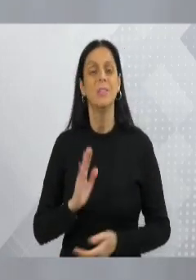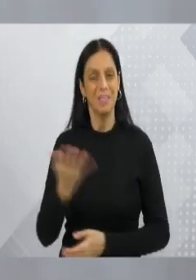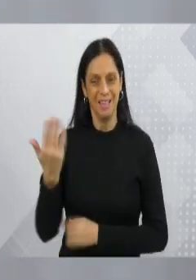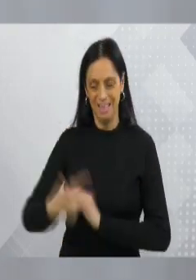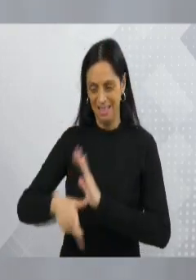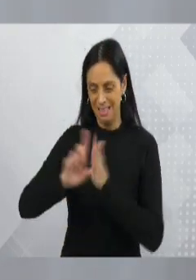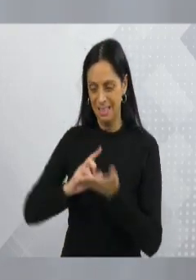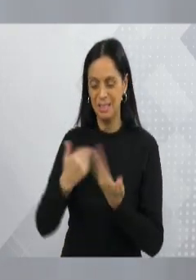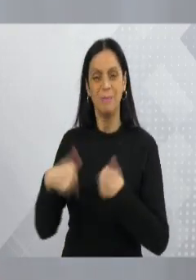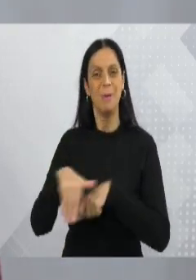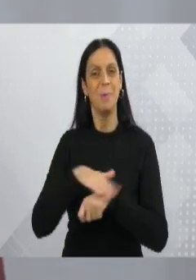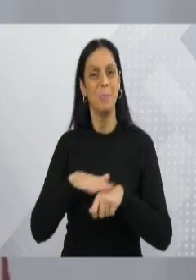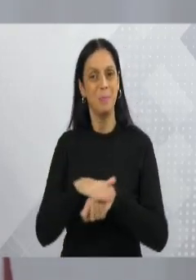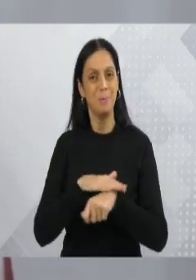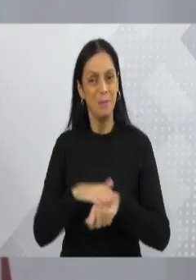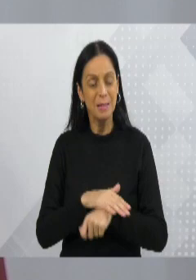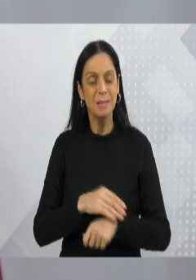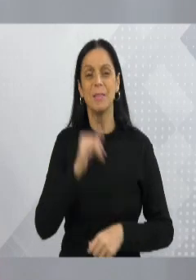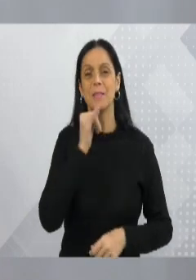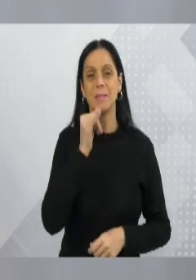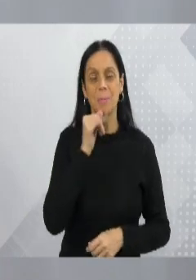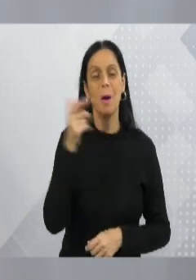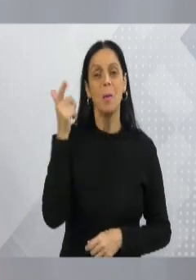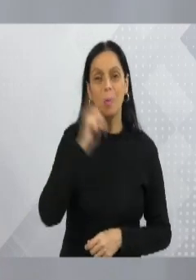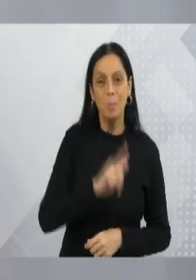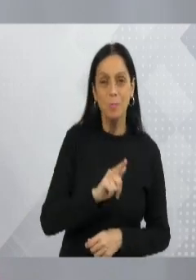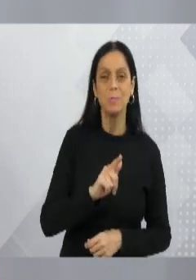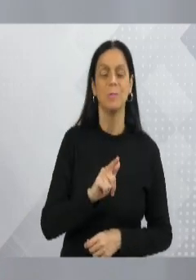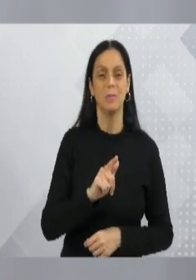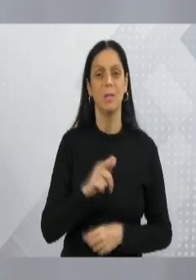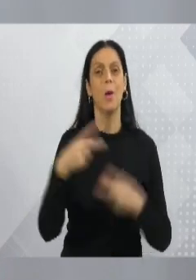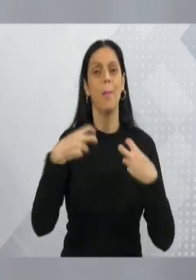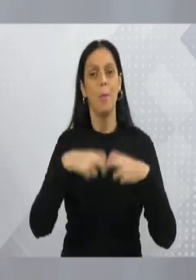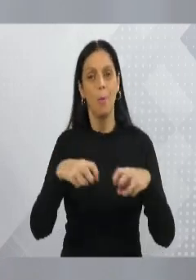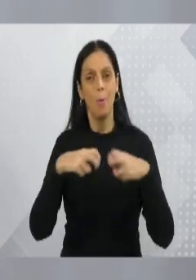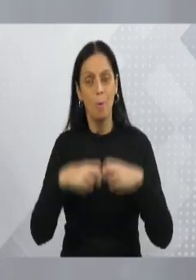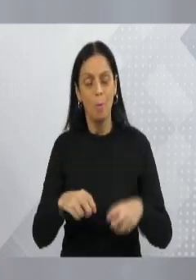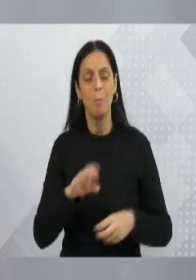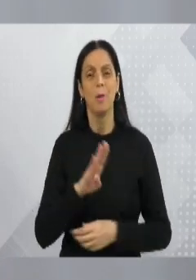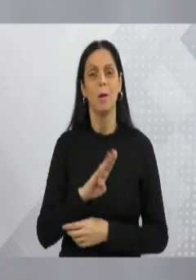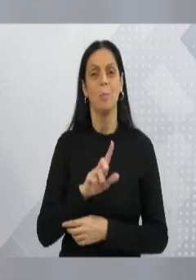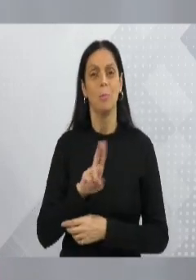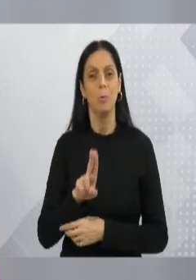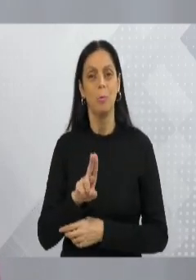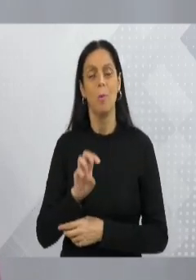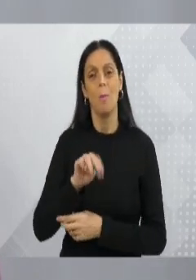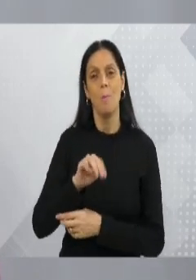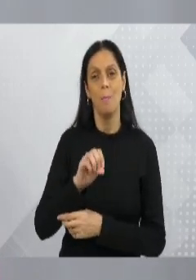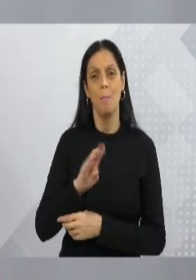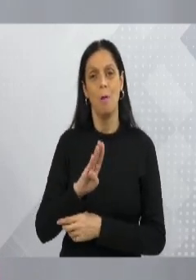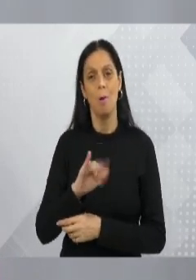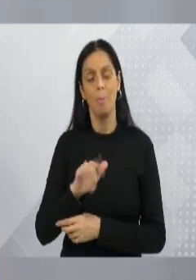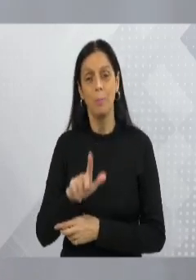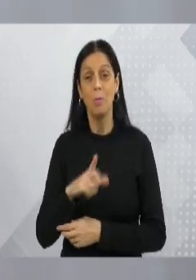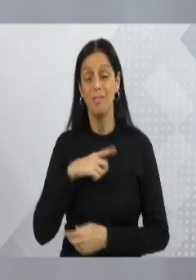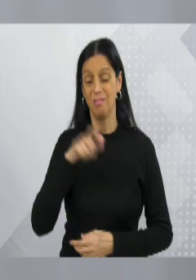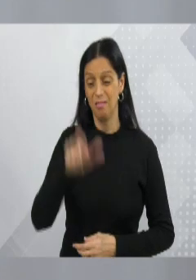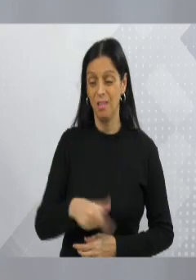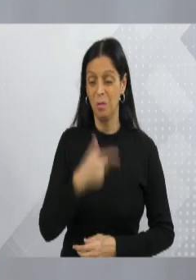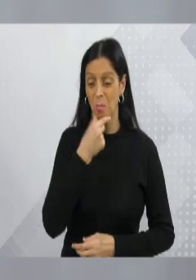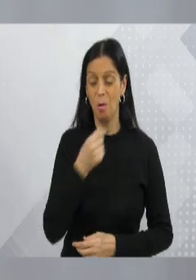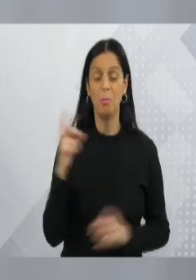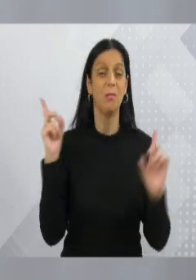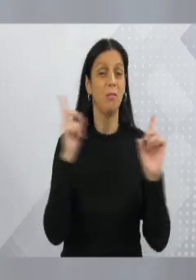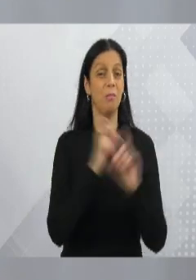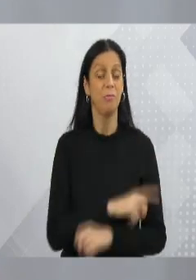é difícil conversar com cidadão não entendo Vereador Maurício sei que faz parte do partido do Senhor mas aquele cidadão é complicado eu nem quero mais falar com ele porque